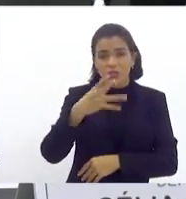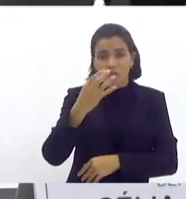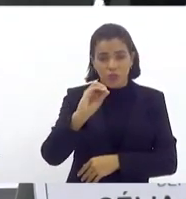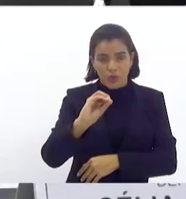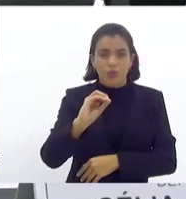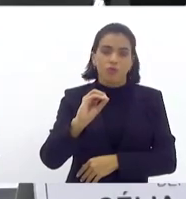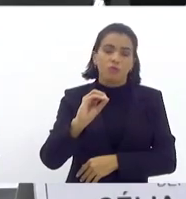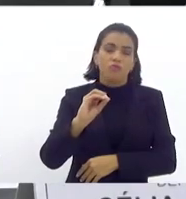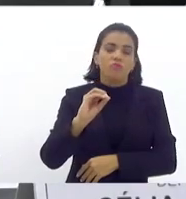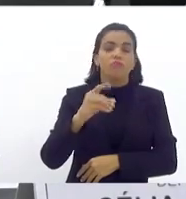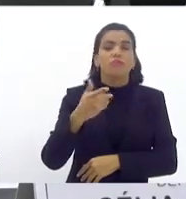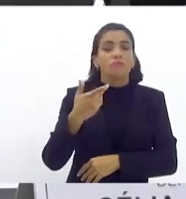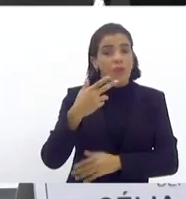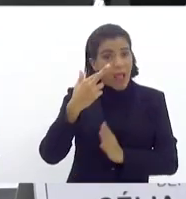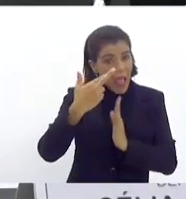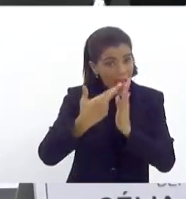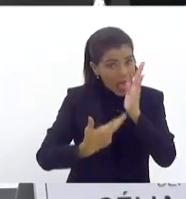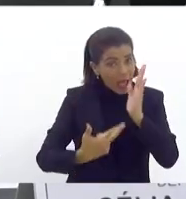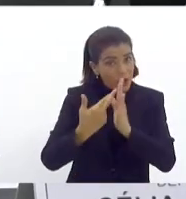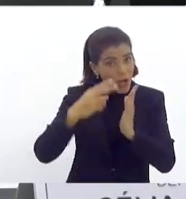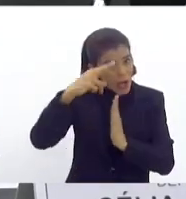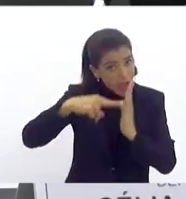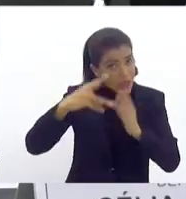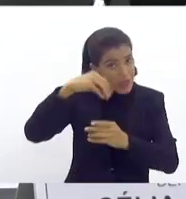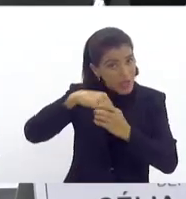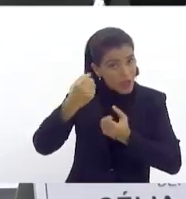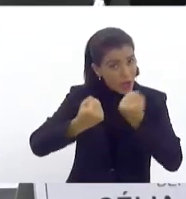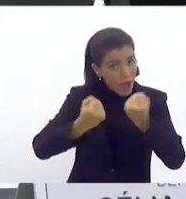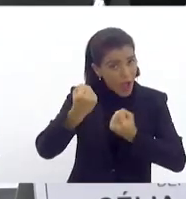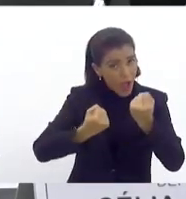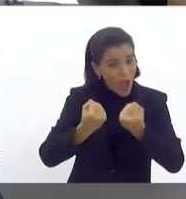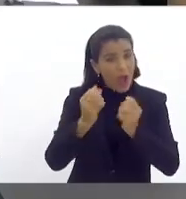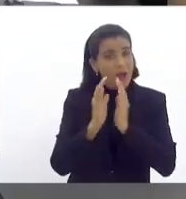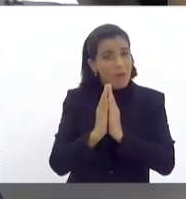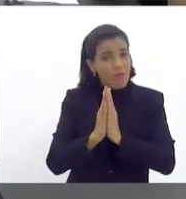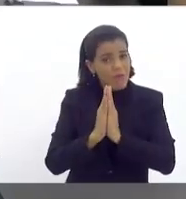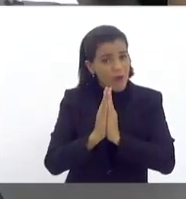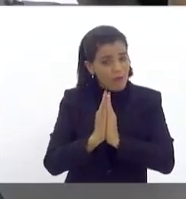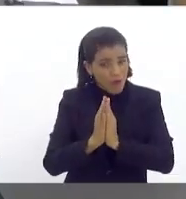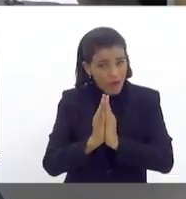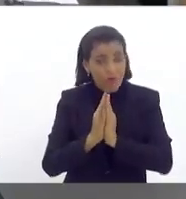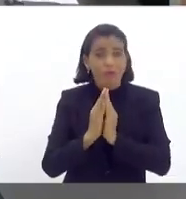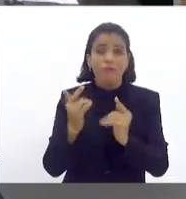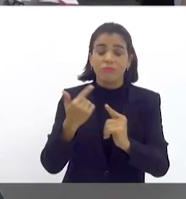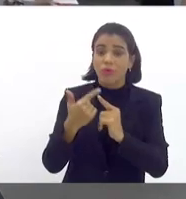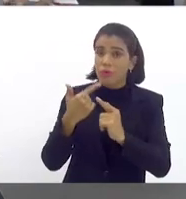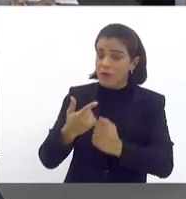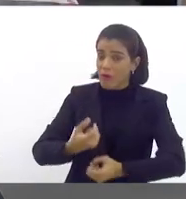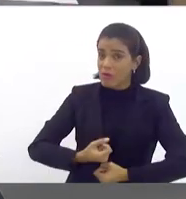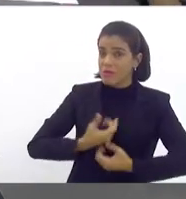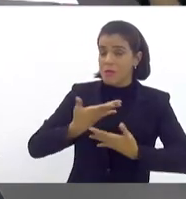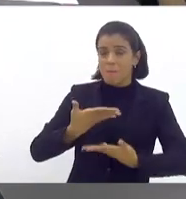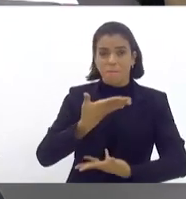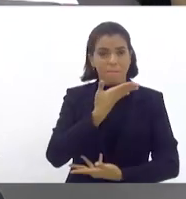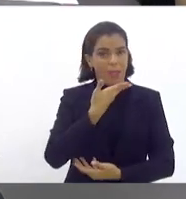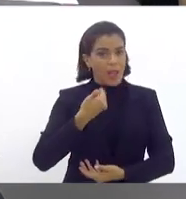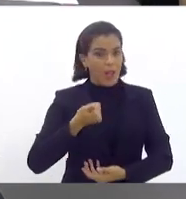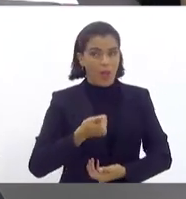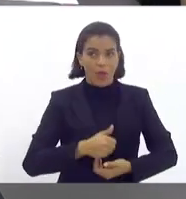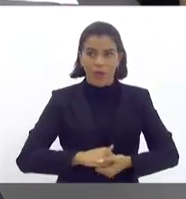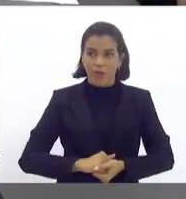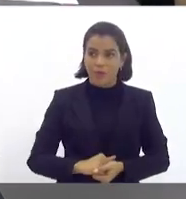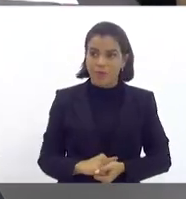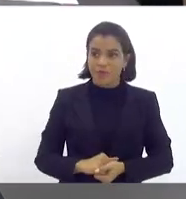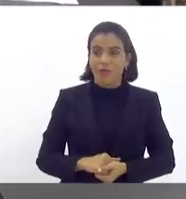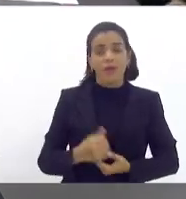cá, que os próximos relatórios faça dentro do carro também, que a sua lucidez vai se expressar de maneira ainda mais absoluta. Eu